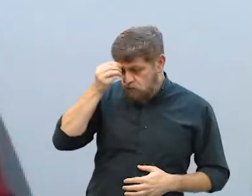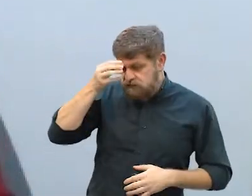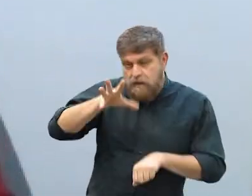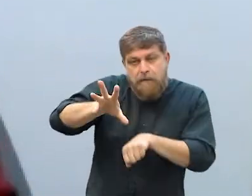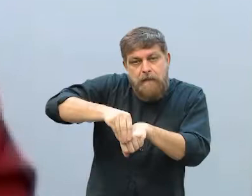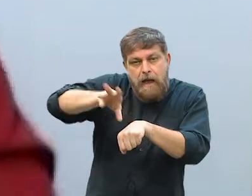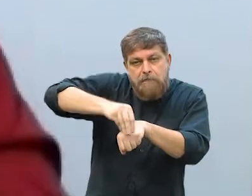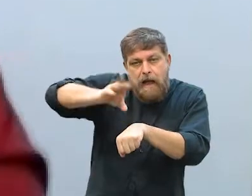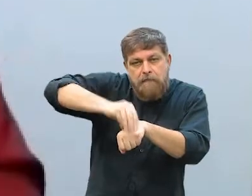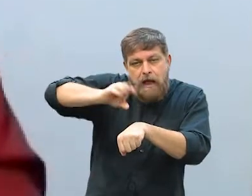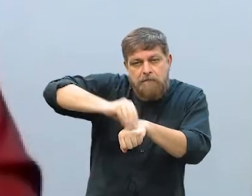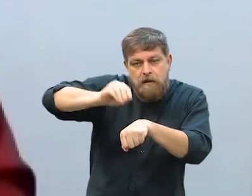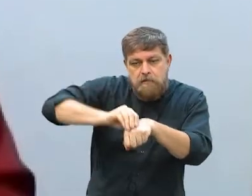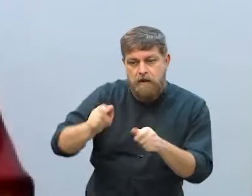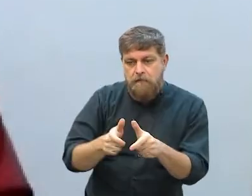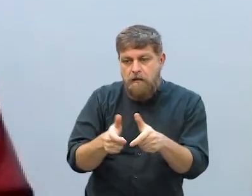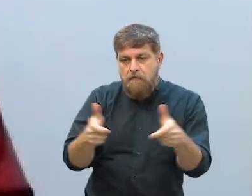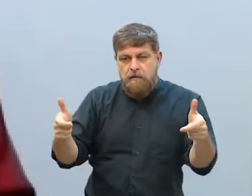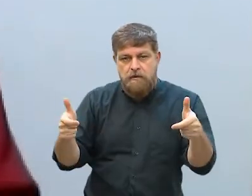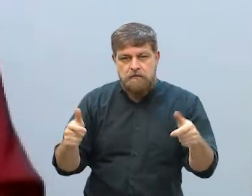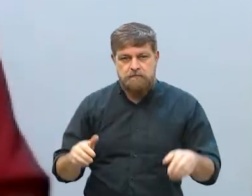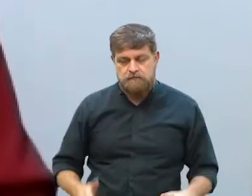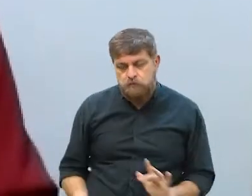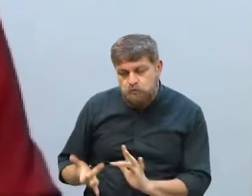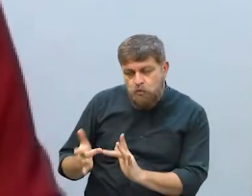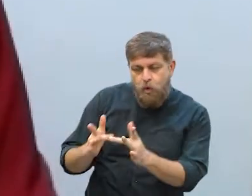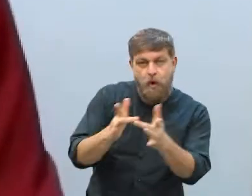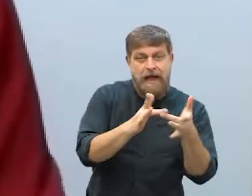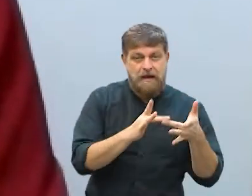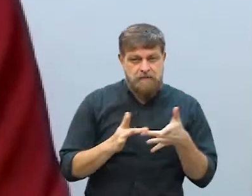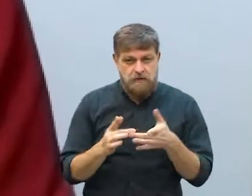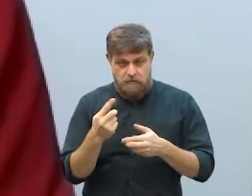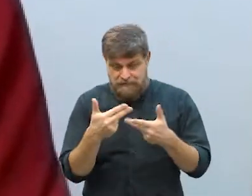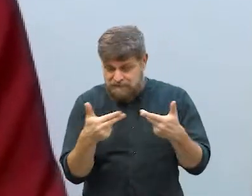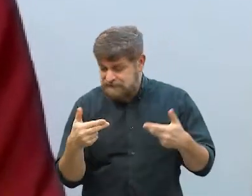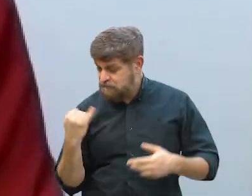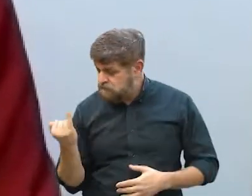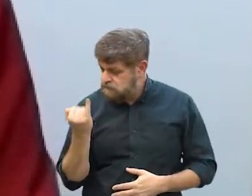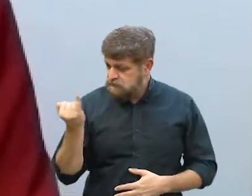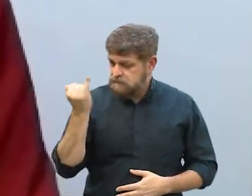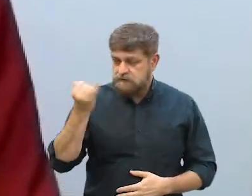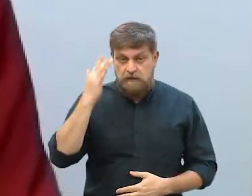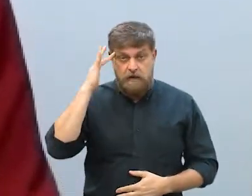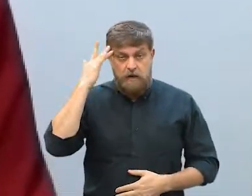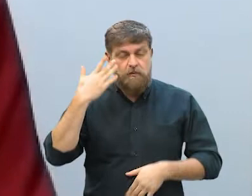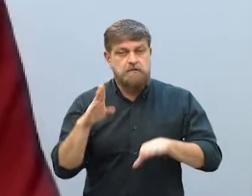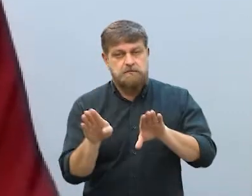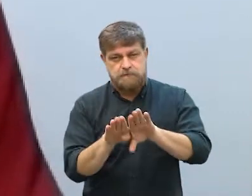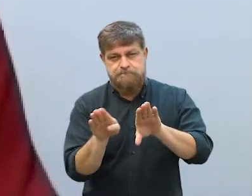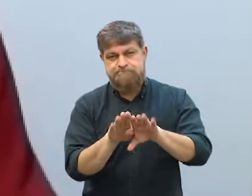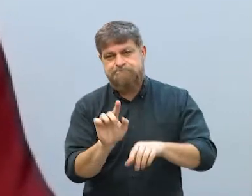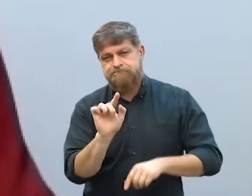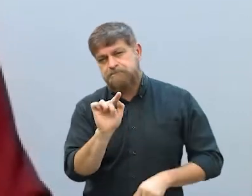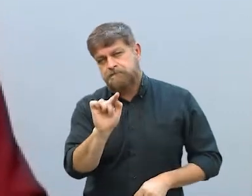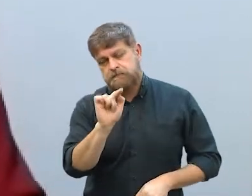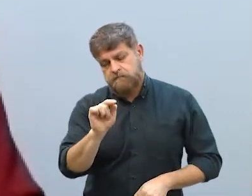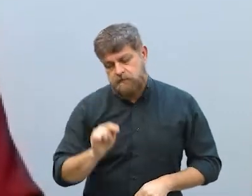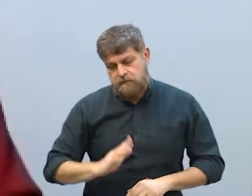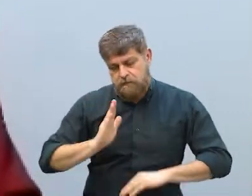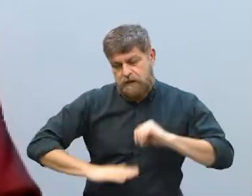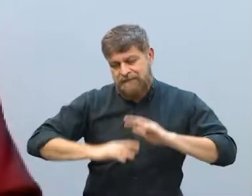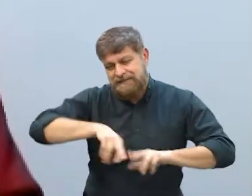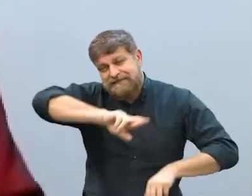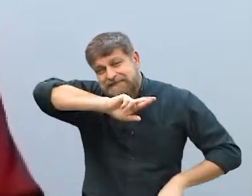conhecimento deles, e tudo em relação. E tem uma coisa muito importante, que eu acho que isso também é um